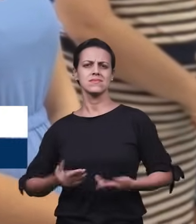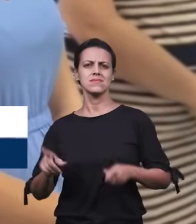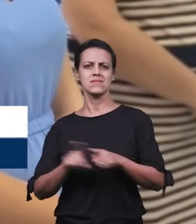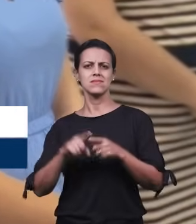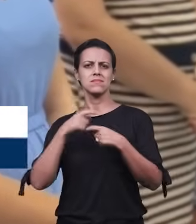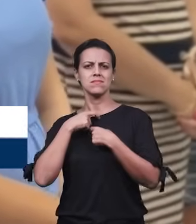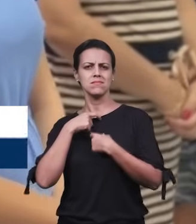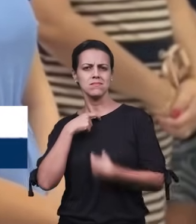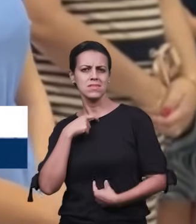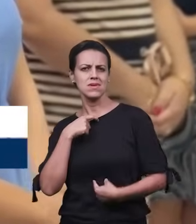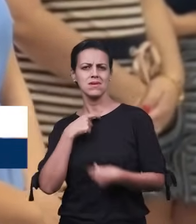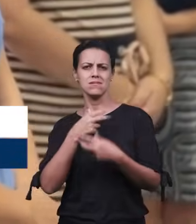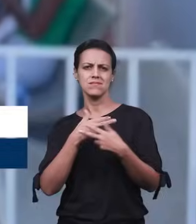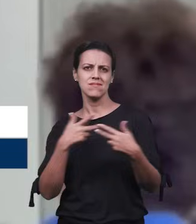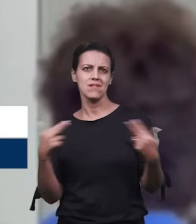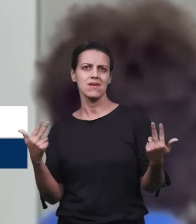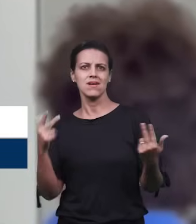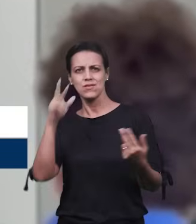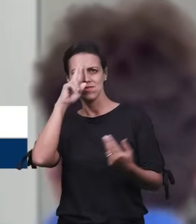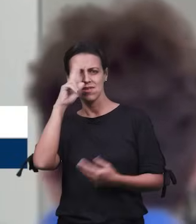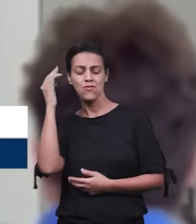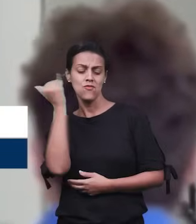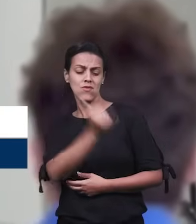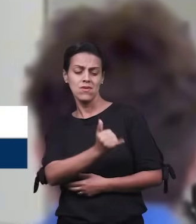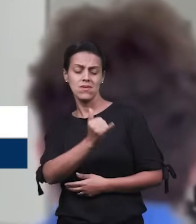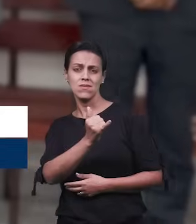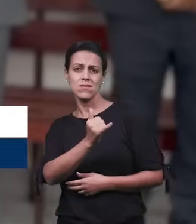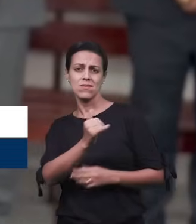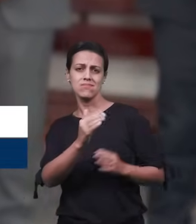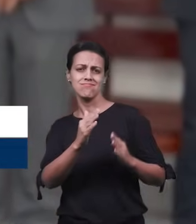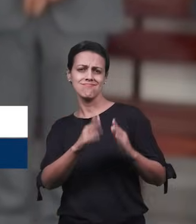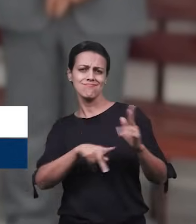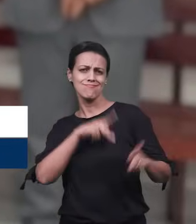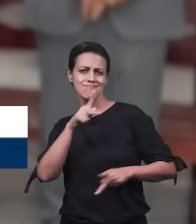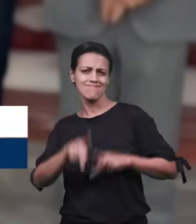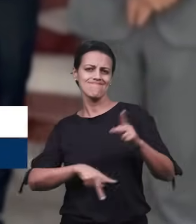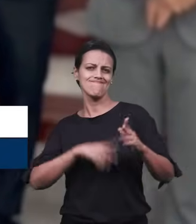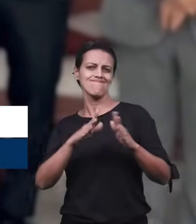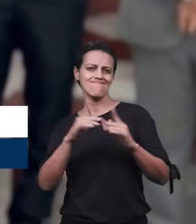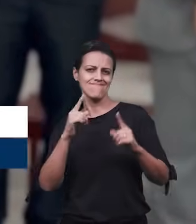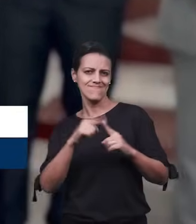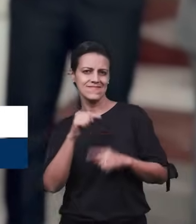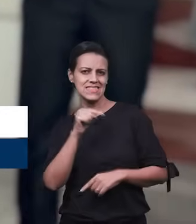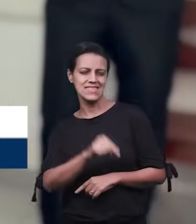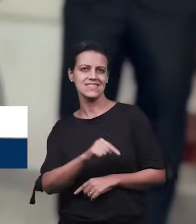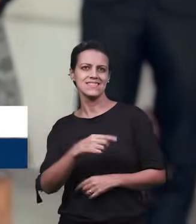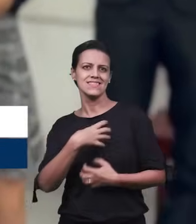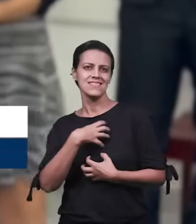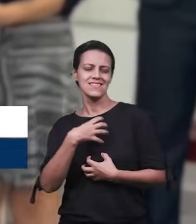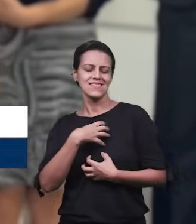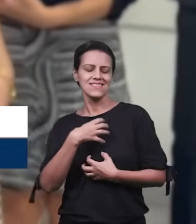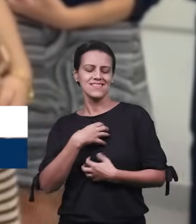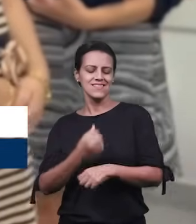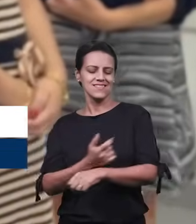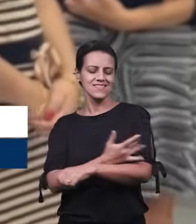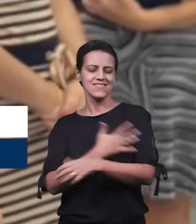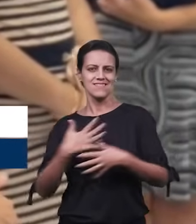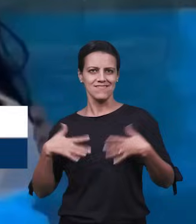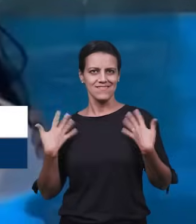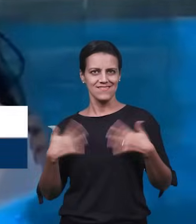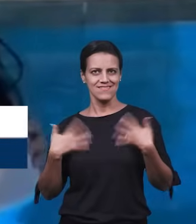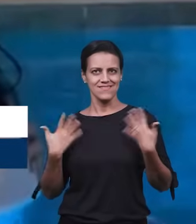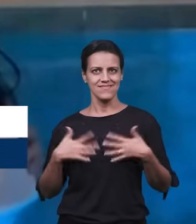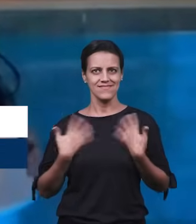falou poderosamente com a igreja. Foi um momento de edificação, de muita alegria da igreja aqui. Também tivemos ontem um culto